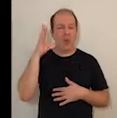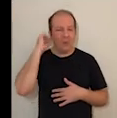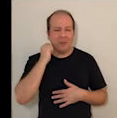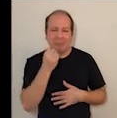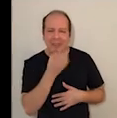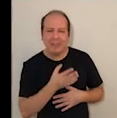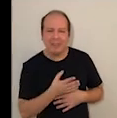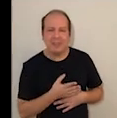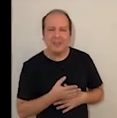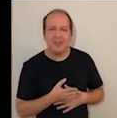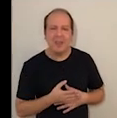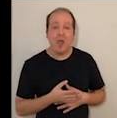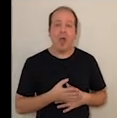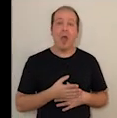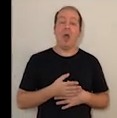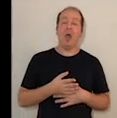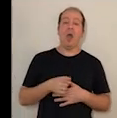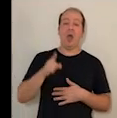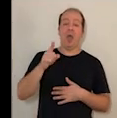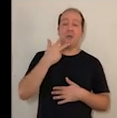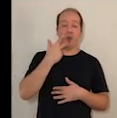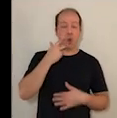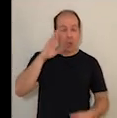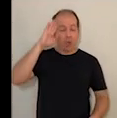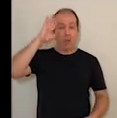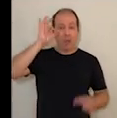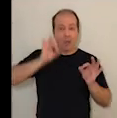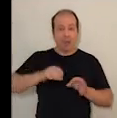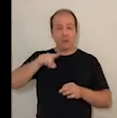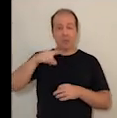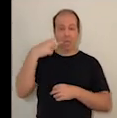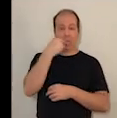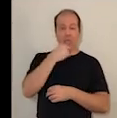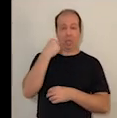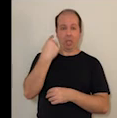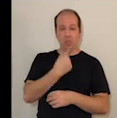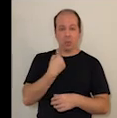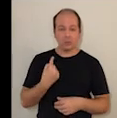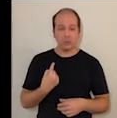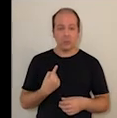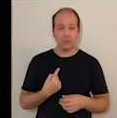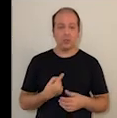Será que eu ouvi? Então Leone falou a verdade e o senhor me enganou?